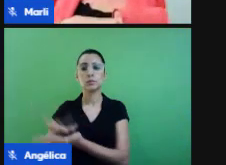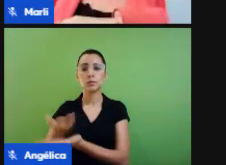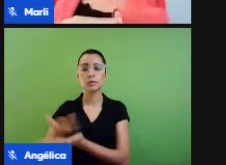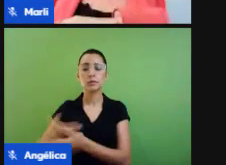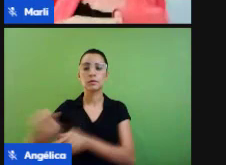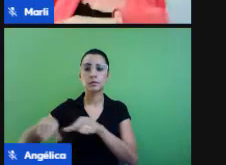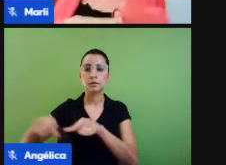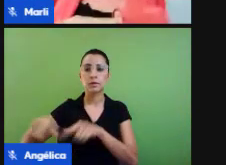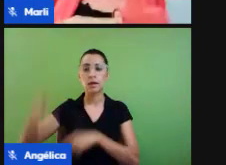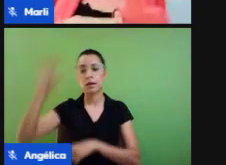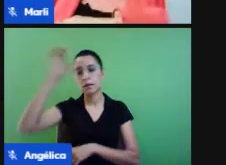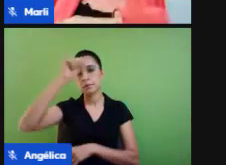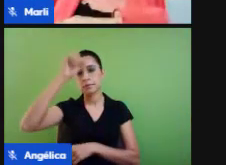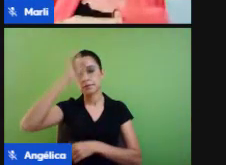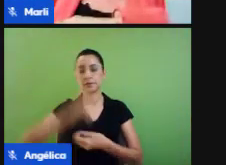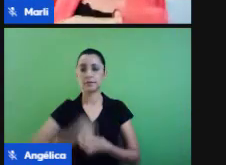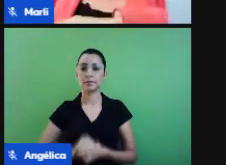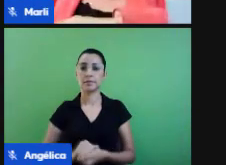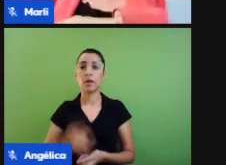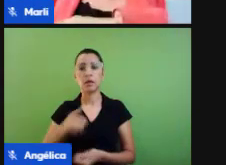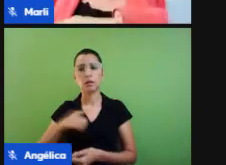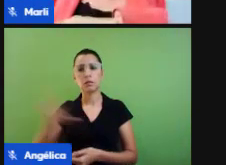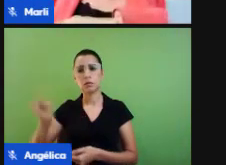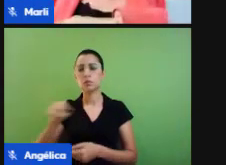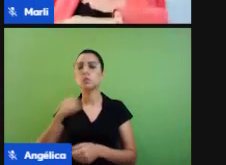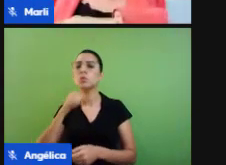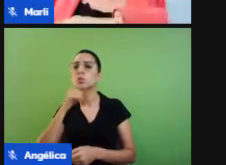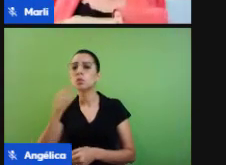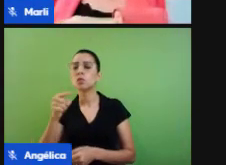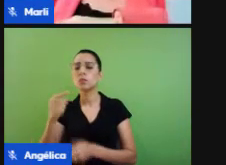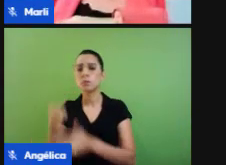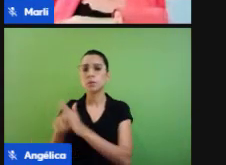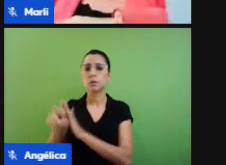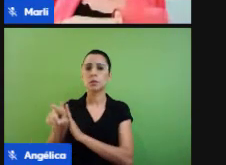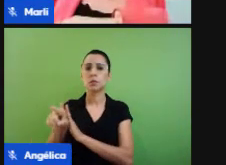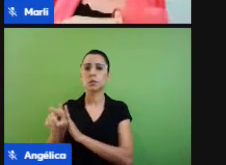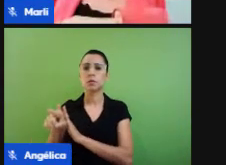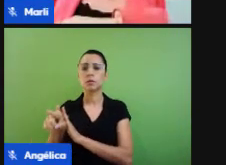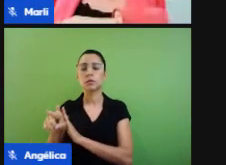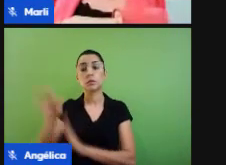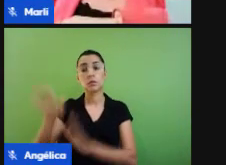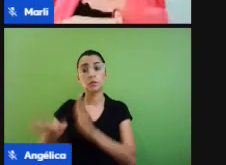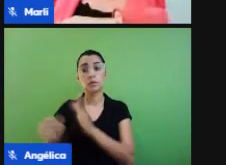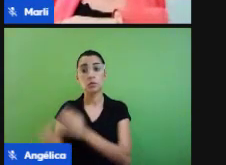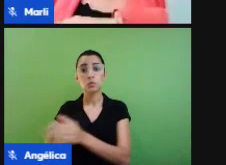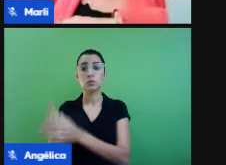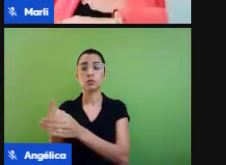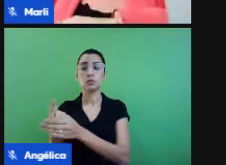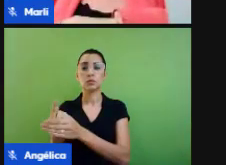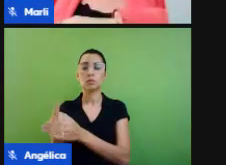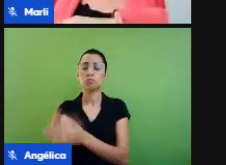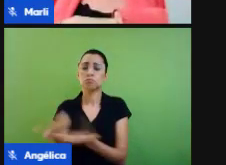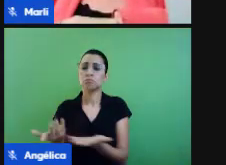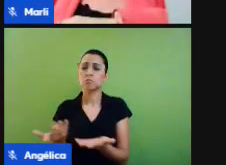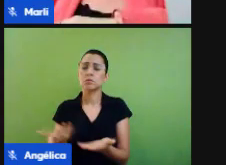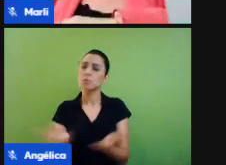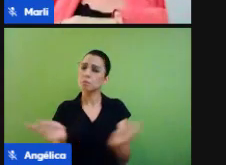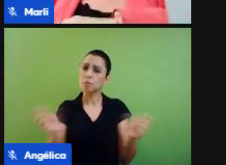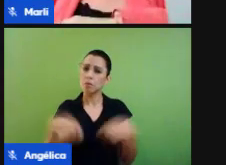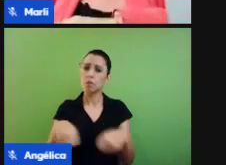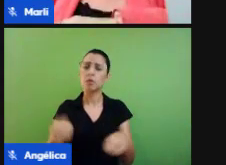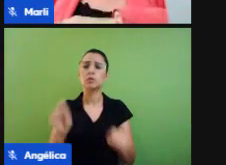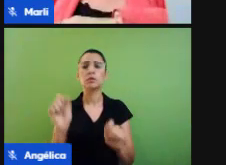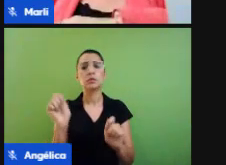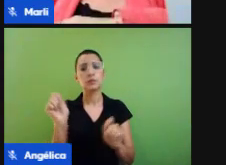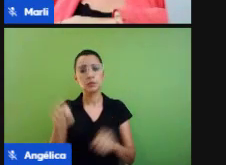dúvidas e questionamentos que pudessem ter surgido. Então, é perfeitamente possível aplicar nesse